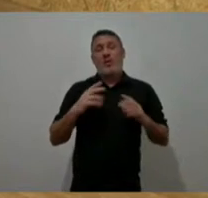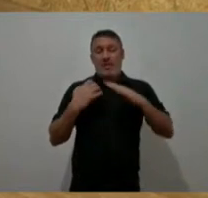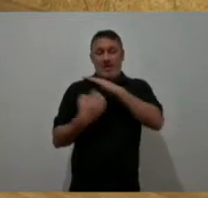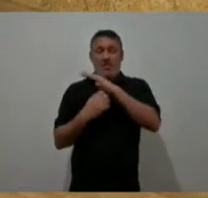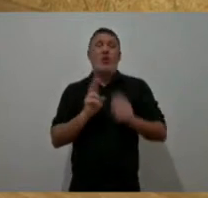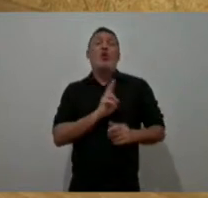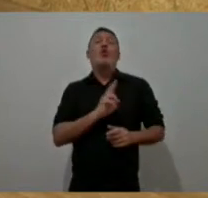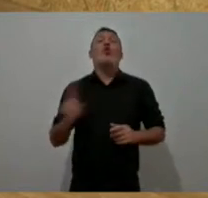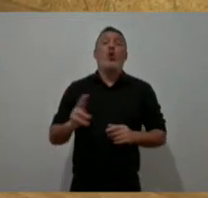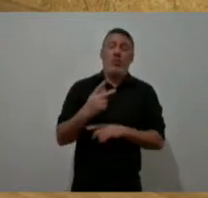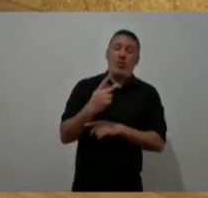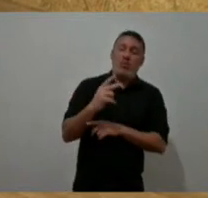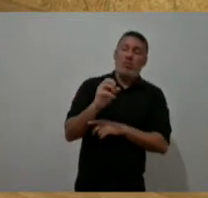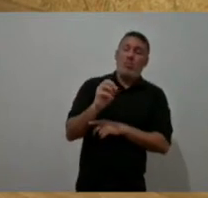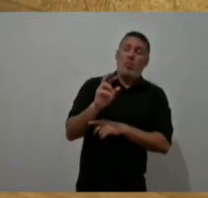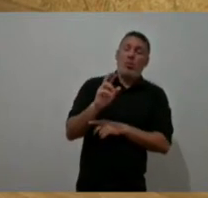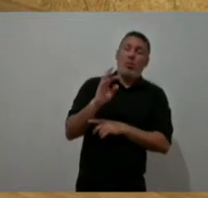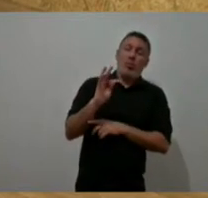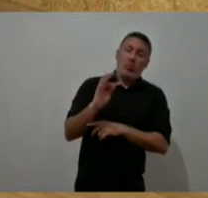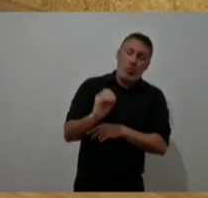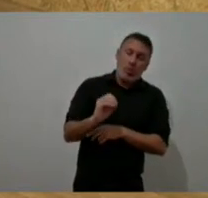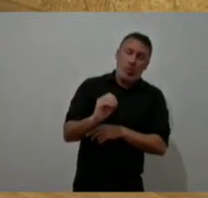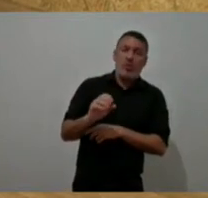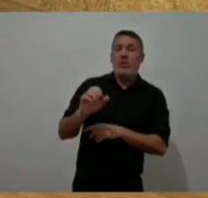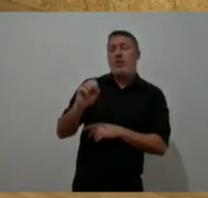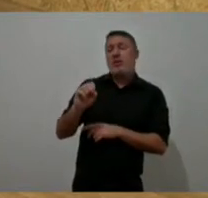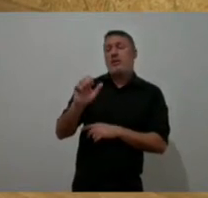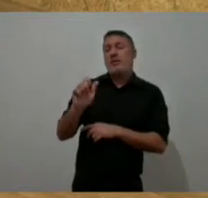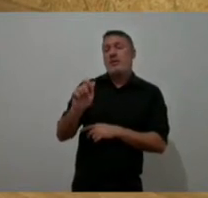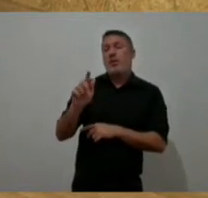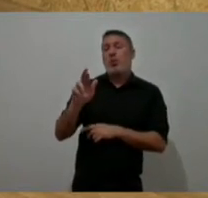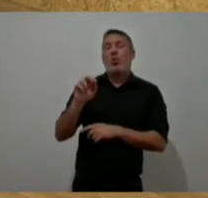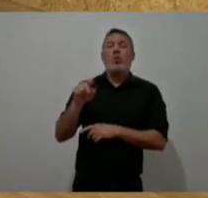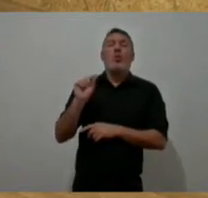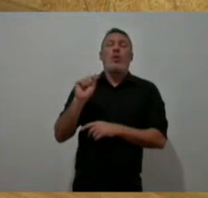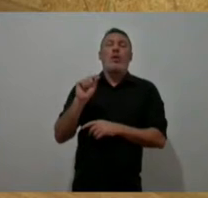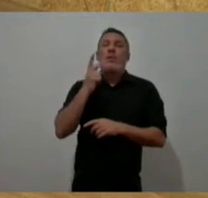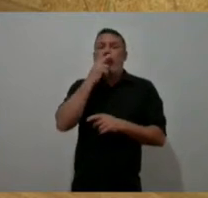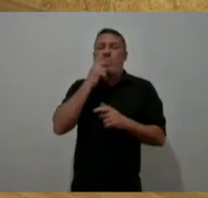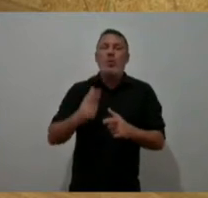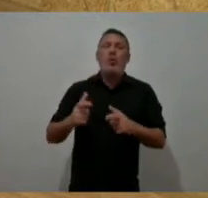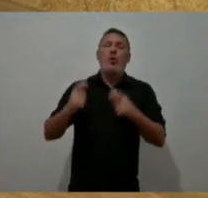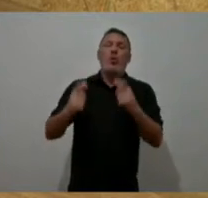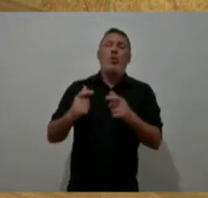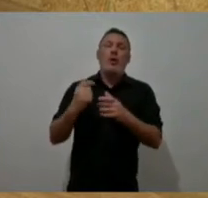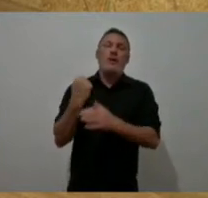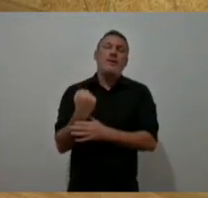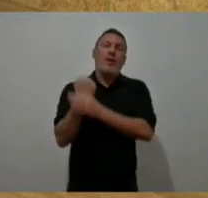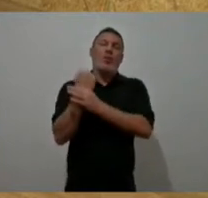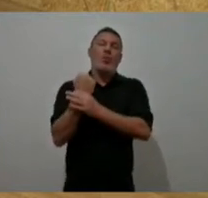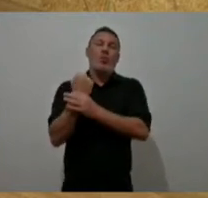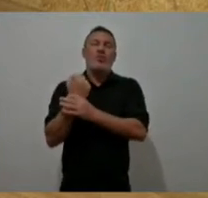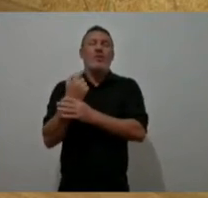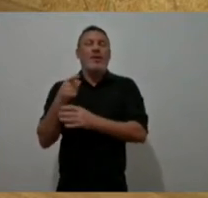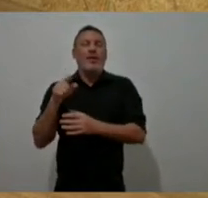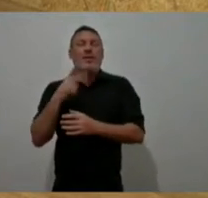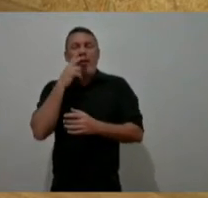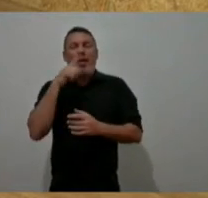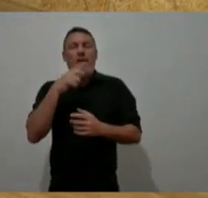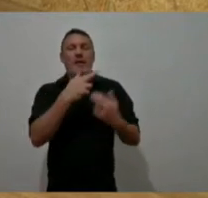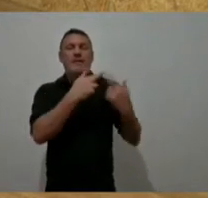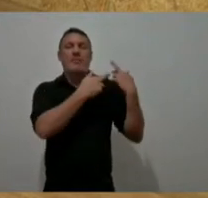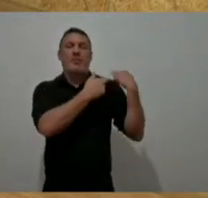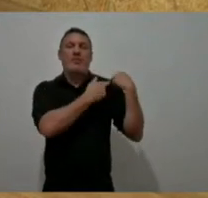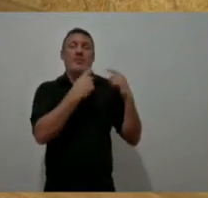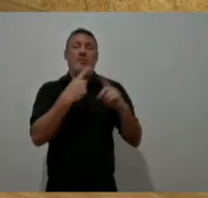transformando num peso, de uma responsabilidade de entregar, ser um porto seguro para a sociedade,